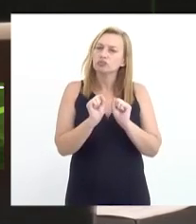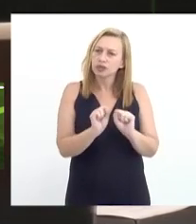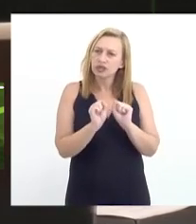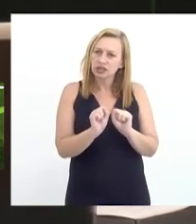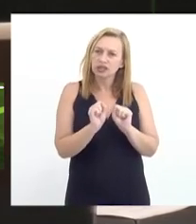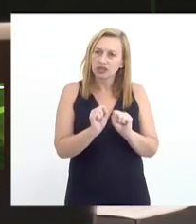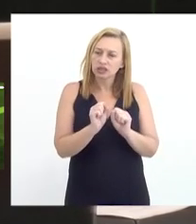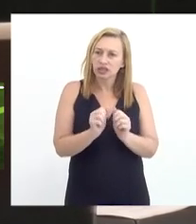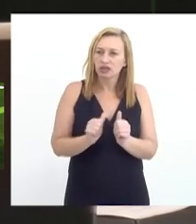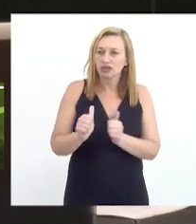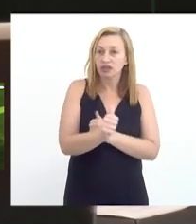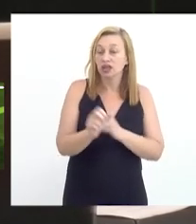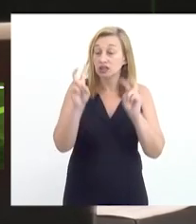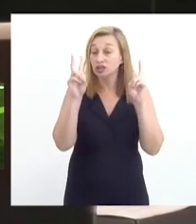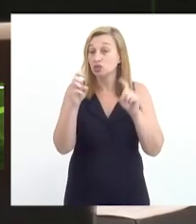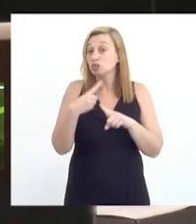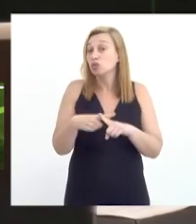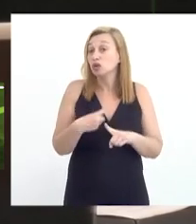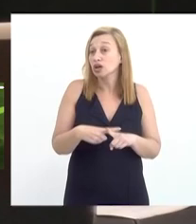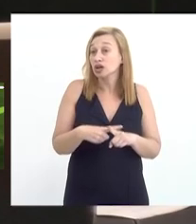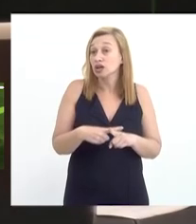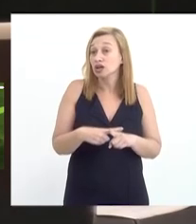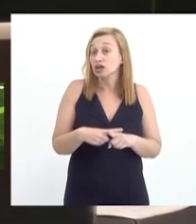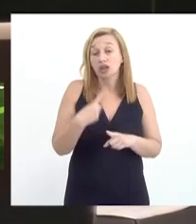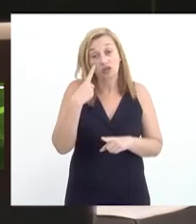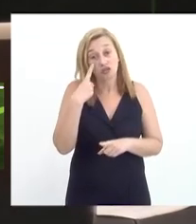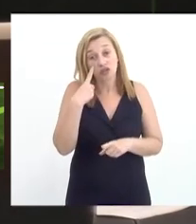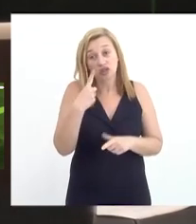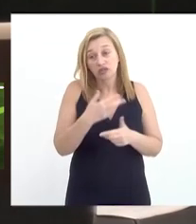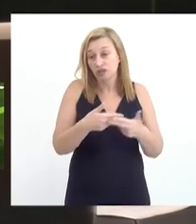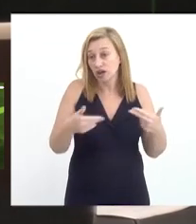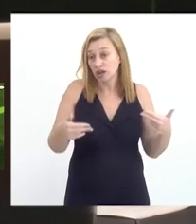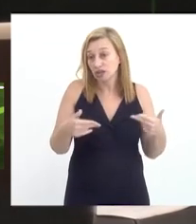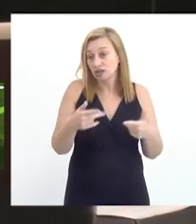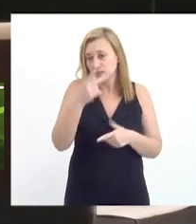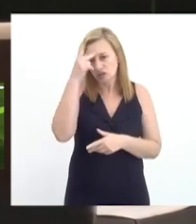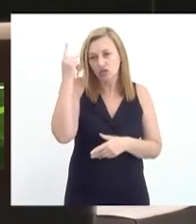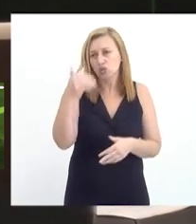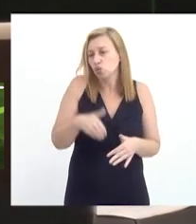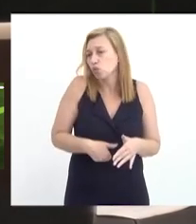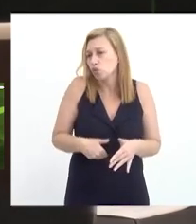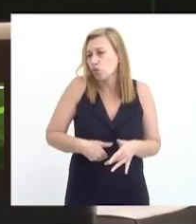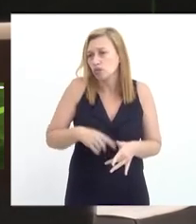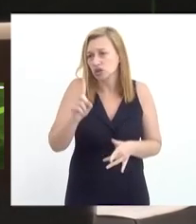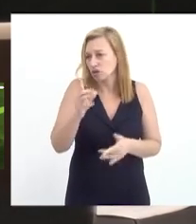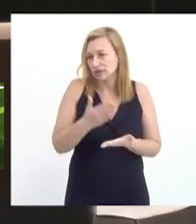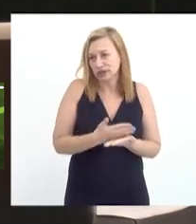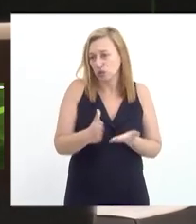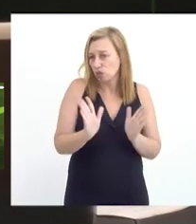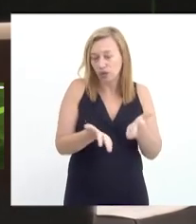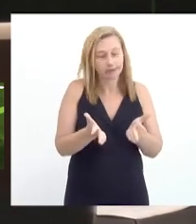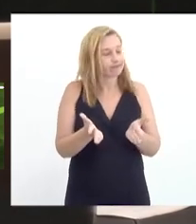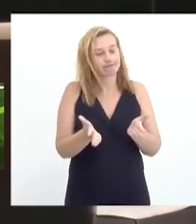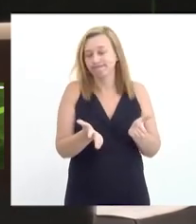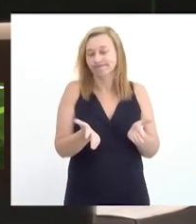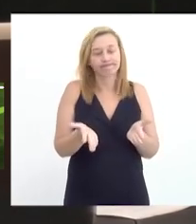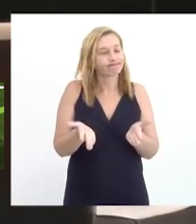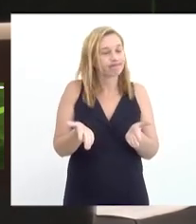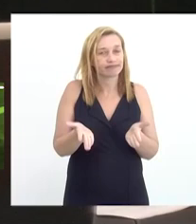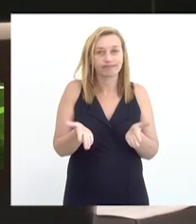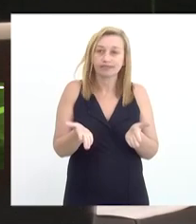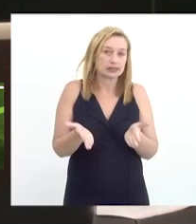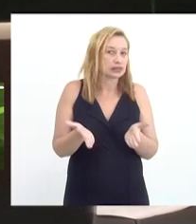Enfrentar essa questão Porque A gente está vendo Muita gente Passando necessidade Não de agora Já De